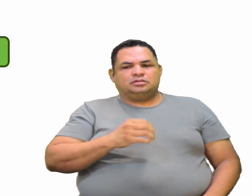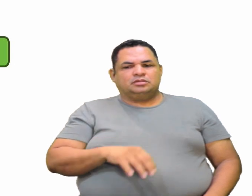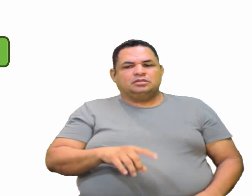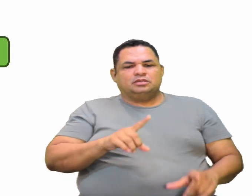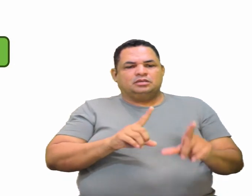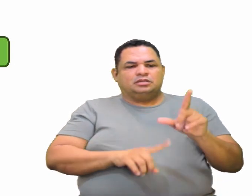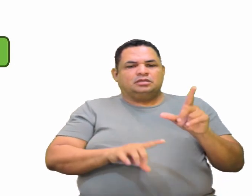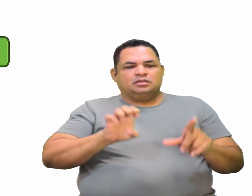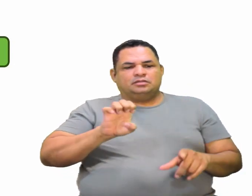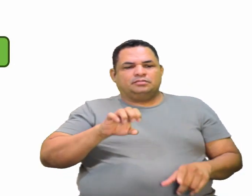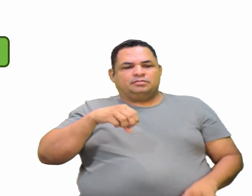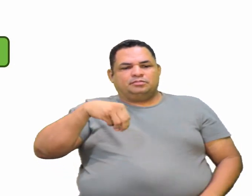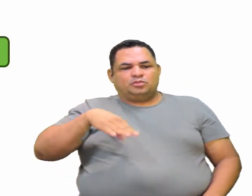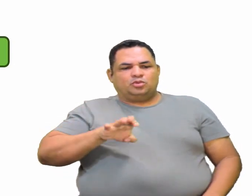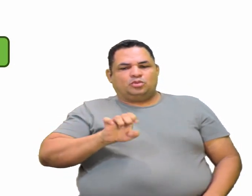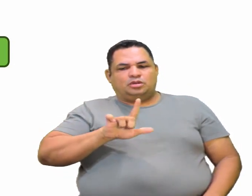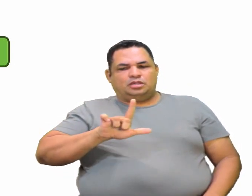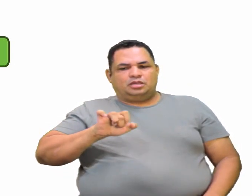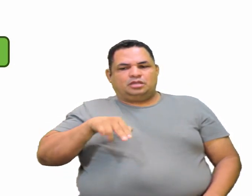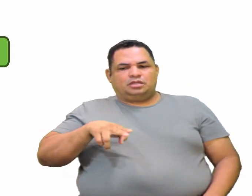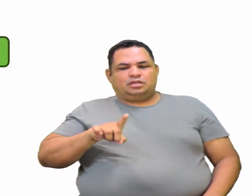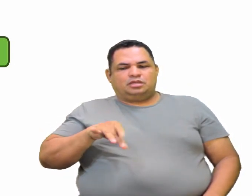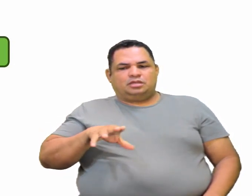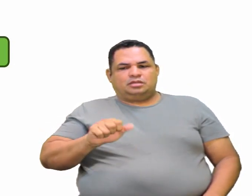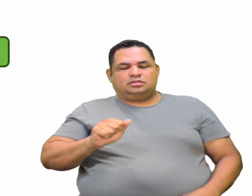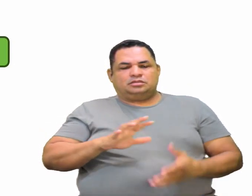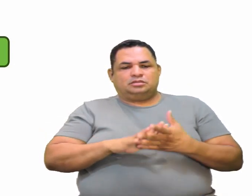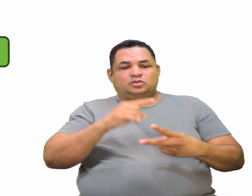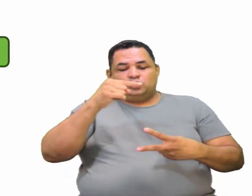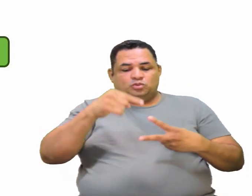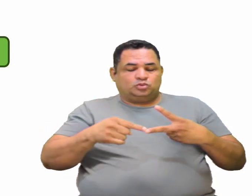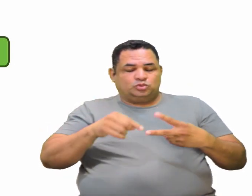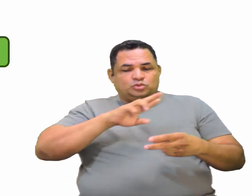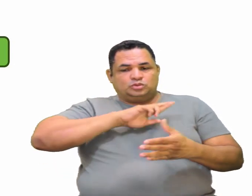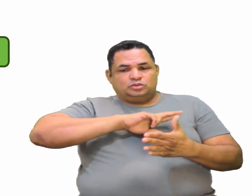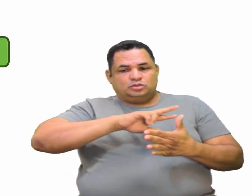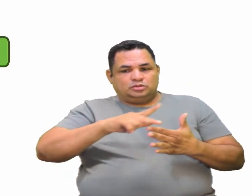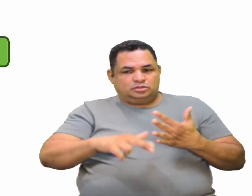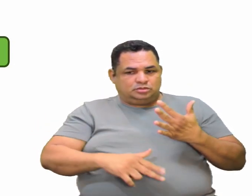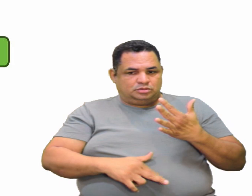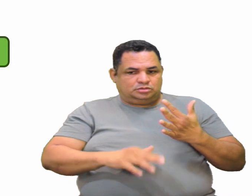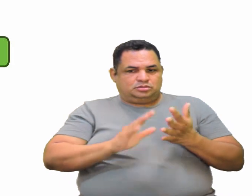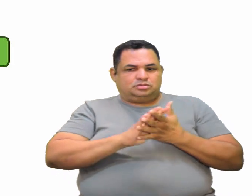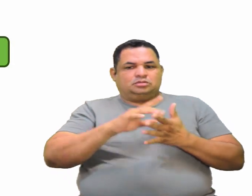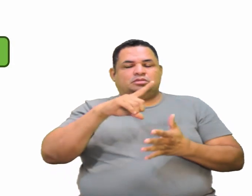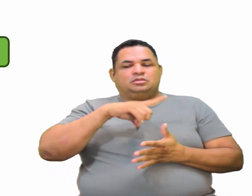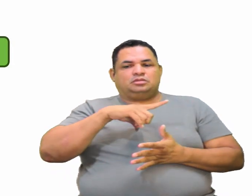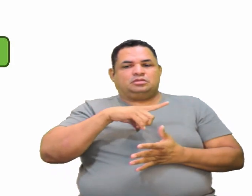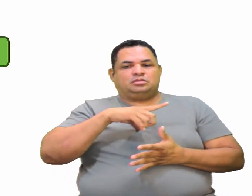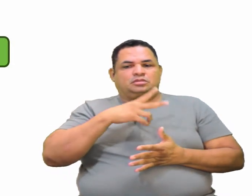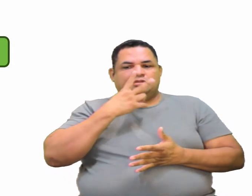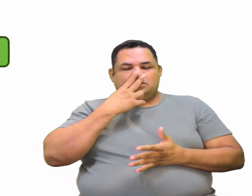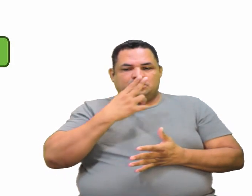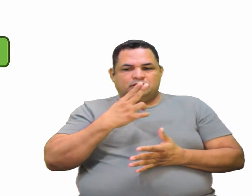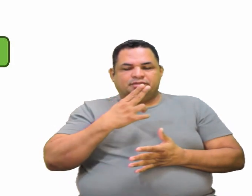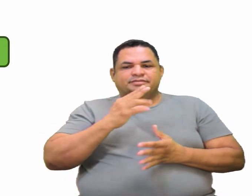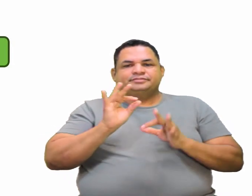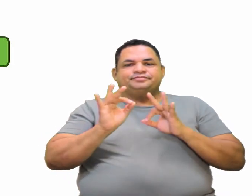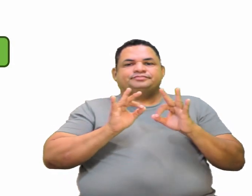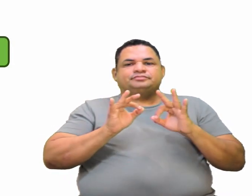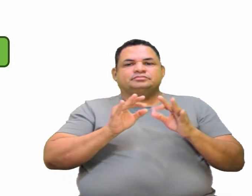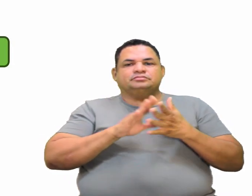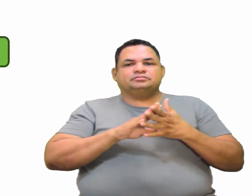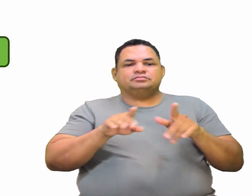E. Mulleriano. Lembra que o mulleriano, ambas as espécies, né, além delas se assemelharem uma com a